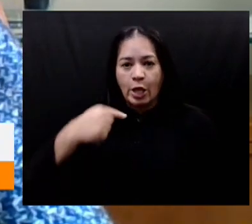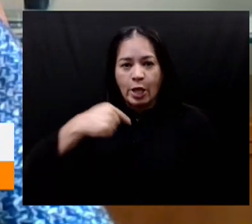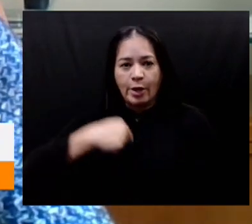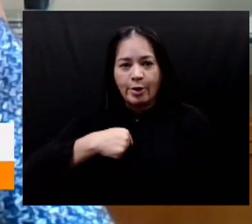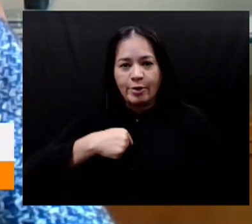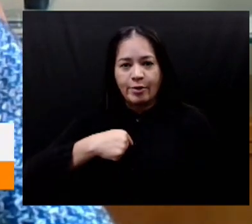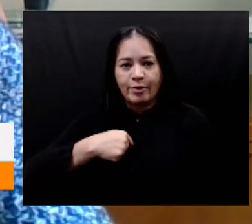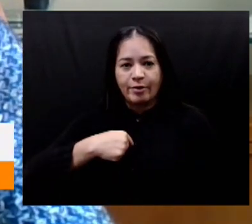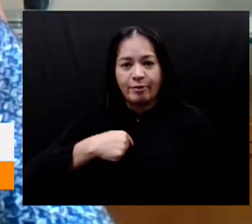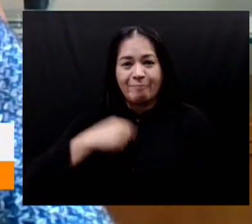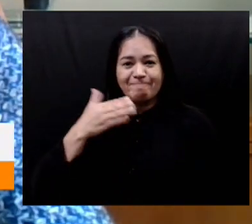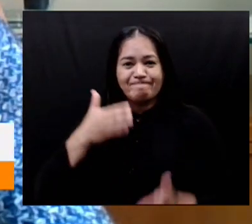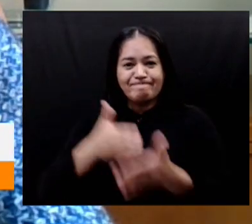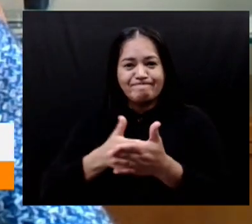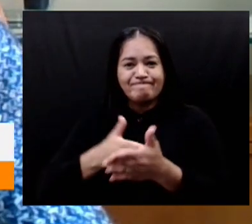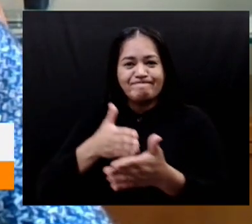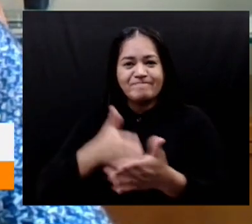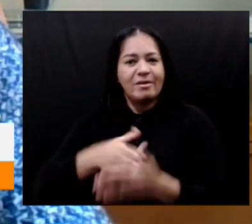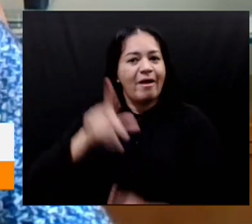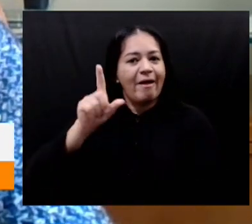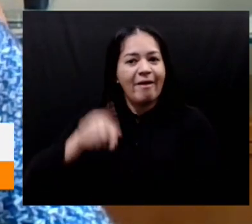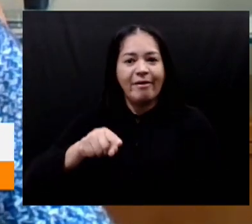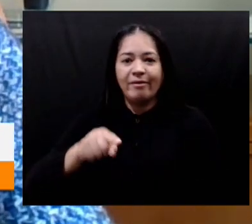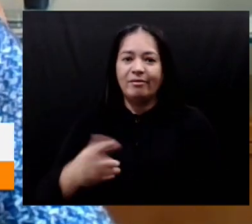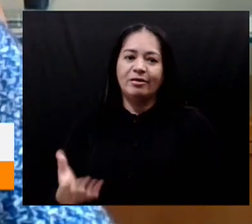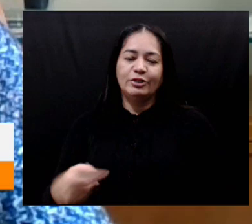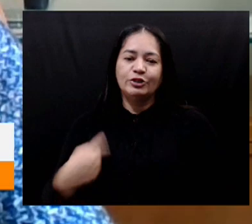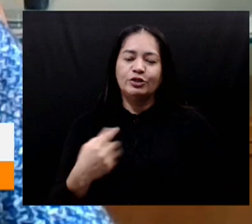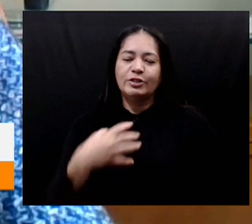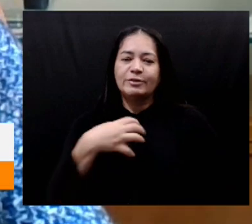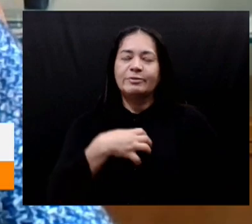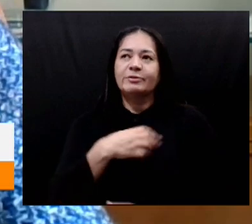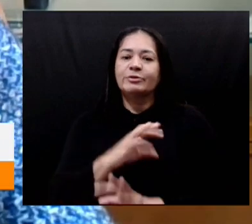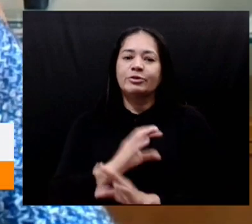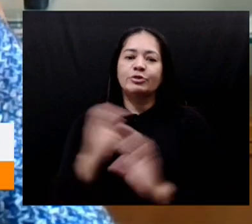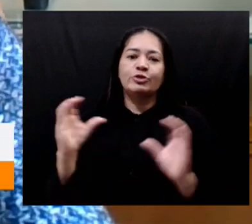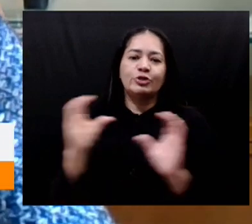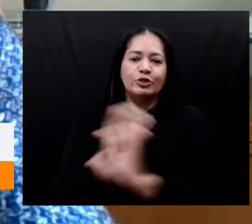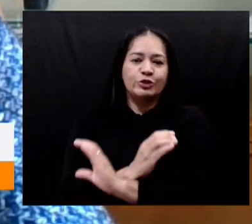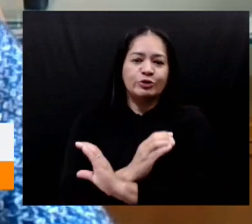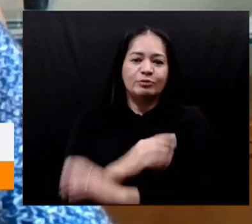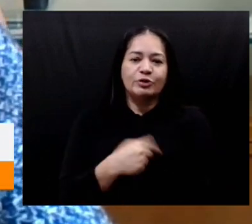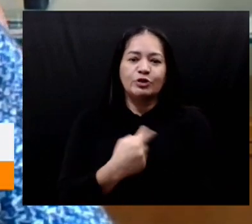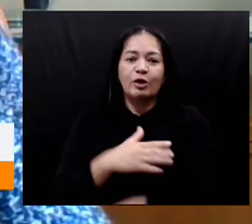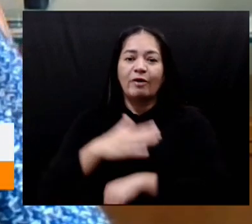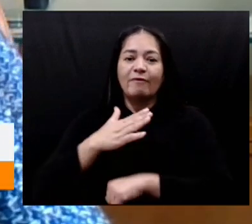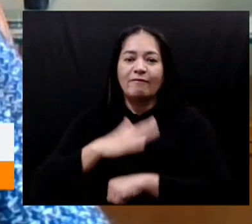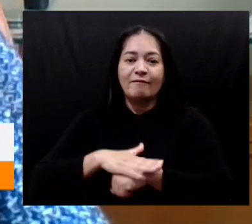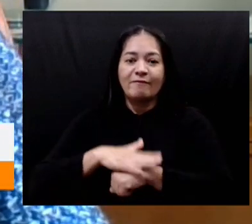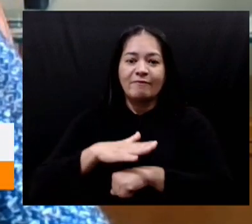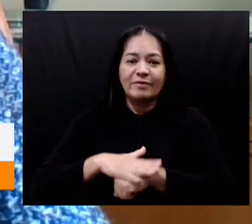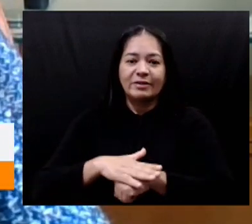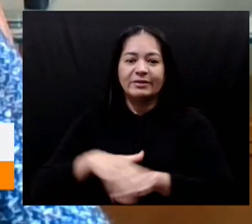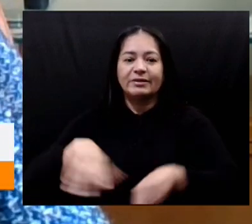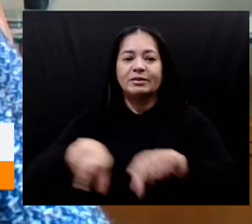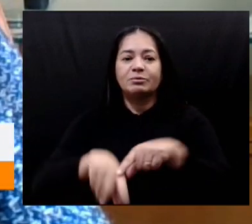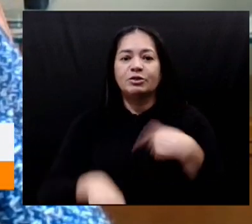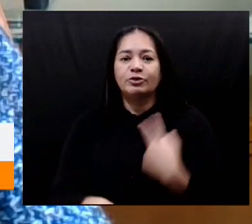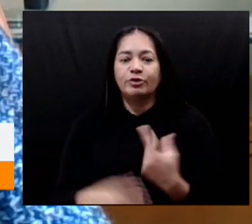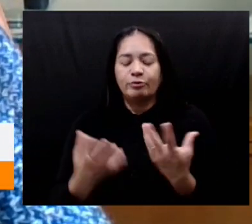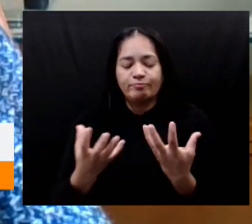obstáculo para a gente se sentir satisfeito com o que nós estamos fazendo e com o que nós estamos recebendo do